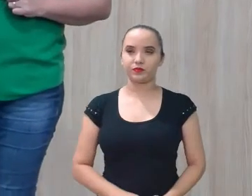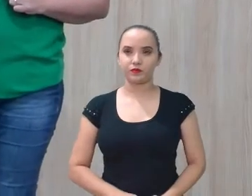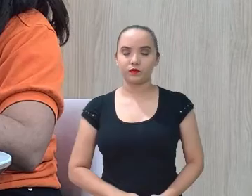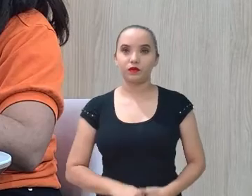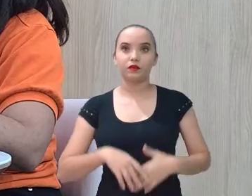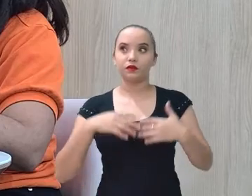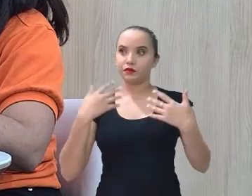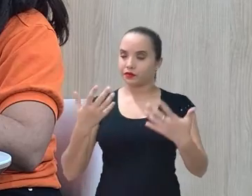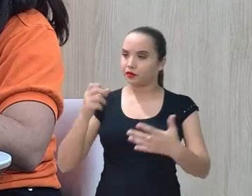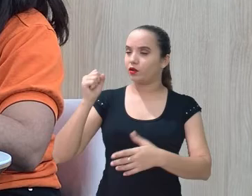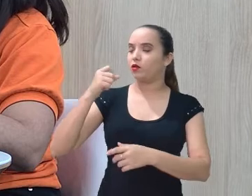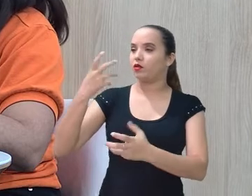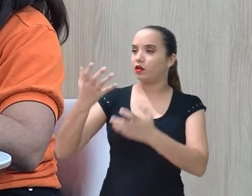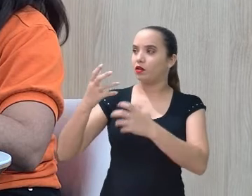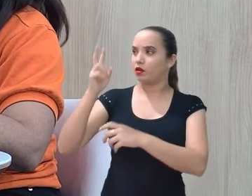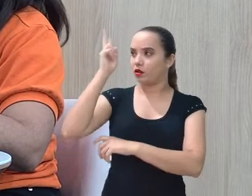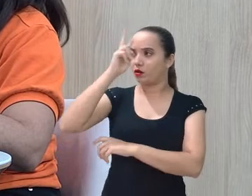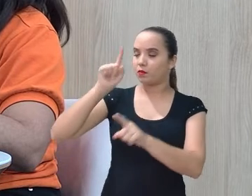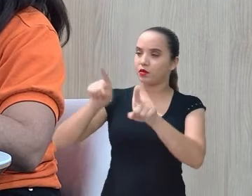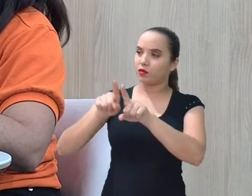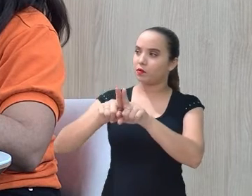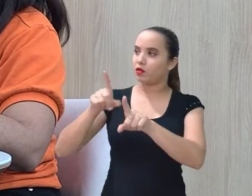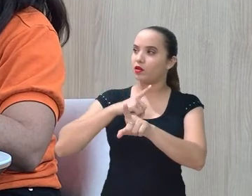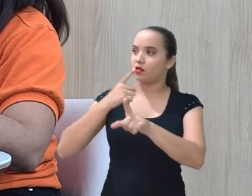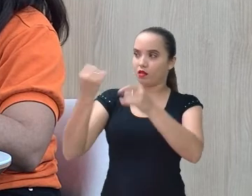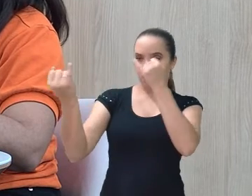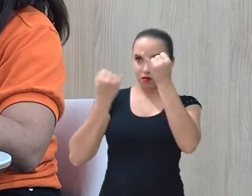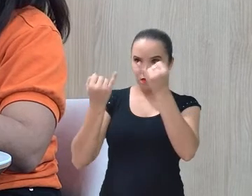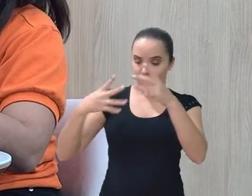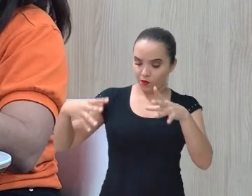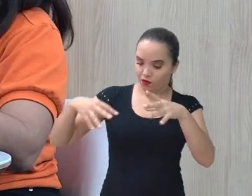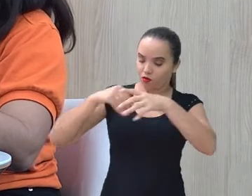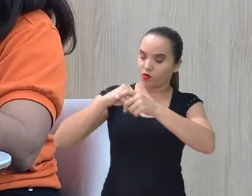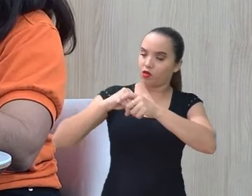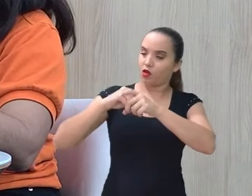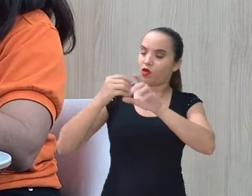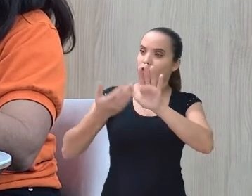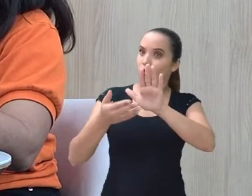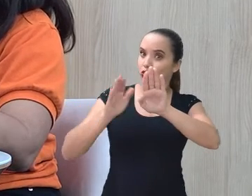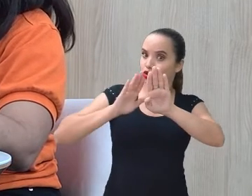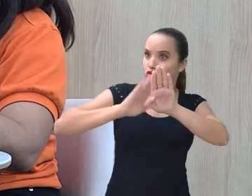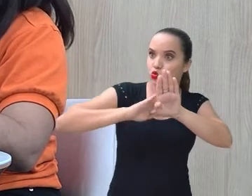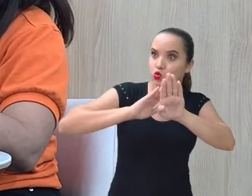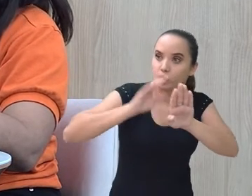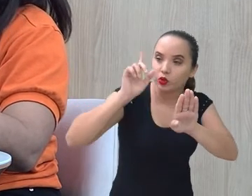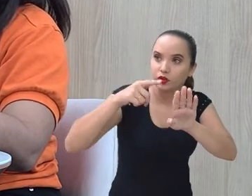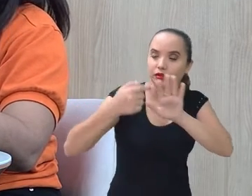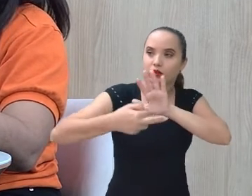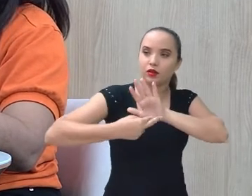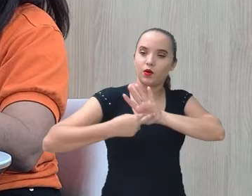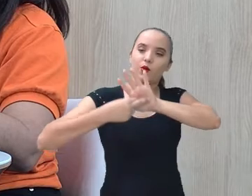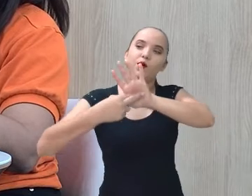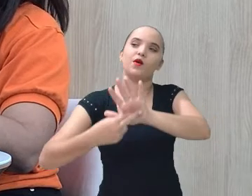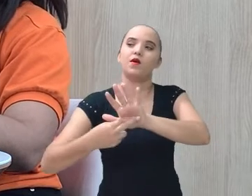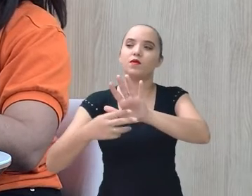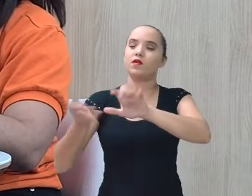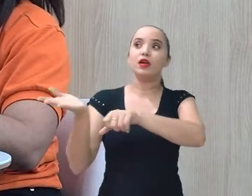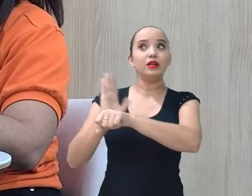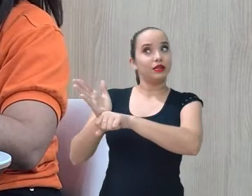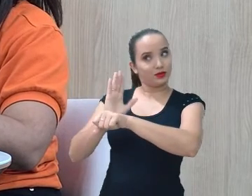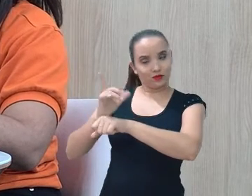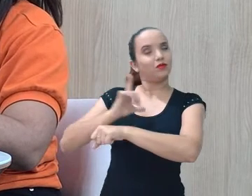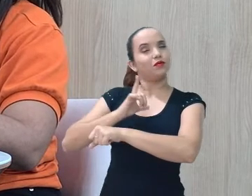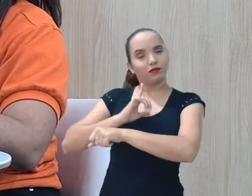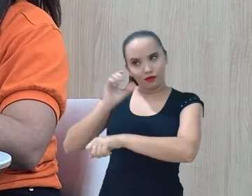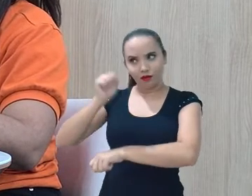isso, professora, é bom lembrar que o que tem de informação implícita também é a referência ao filme. Pois Há é. um filme que existe com o mesmo